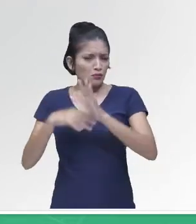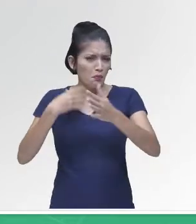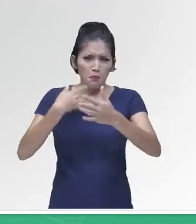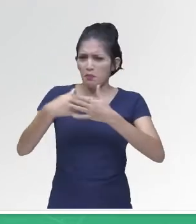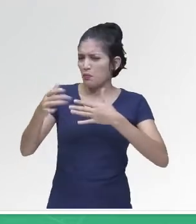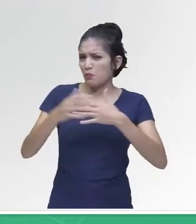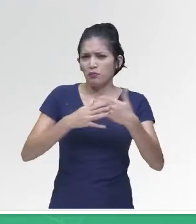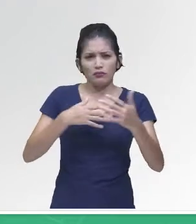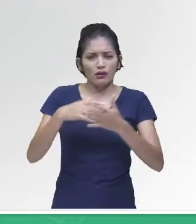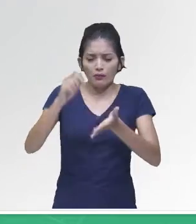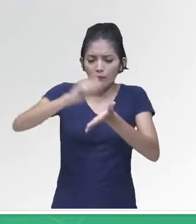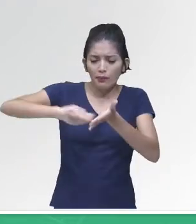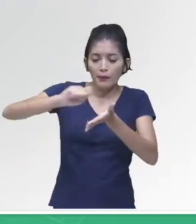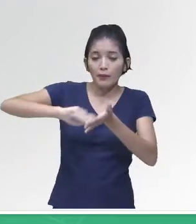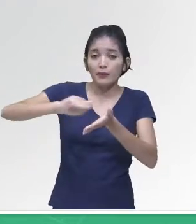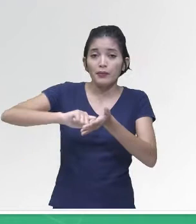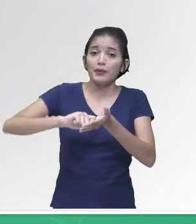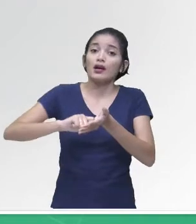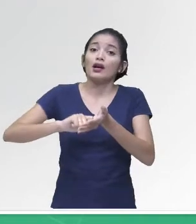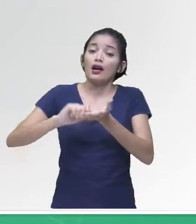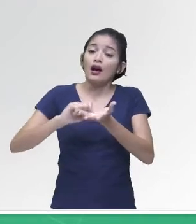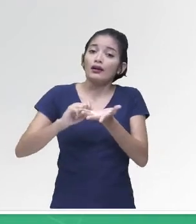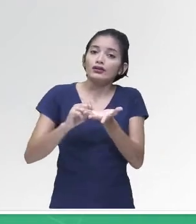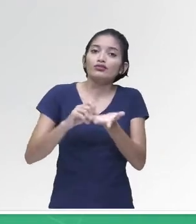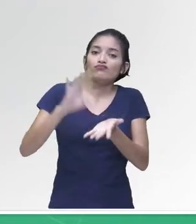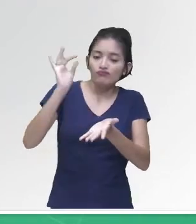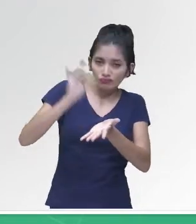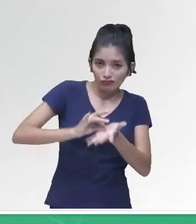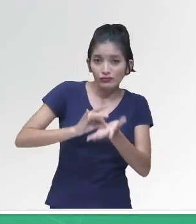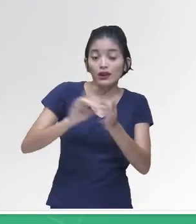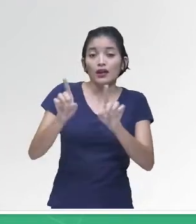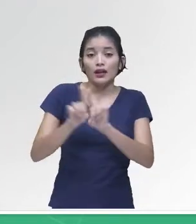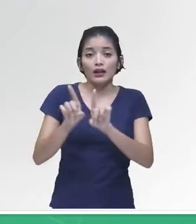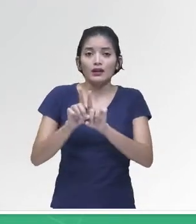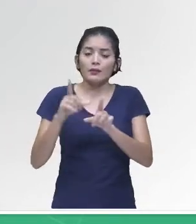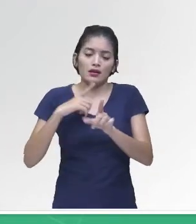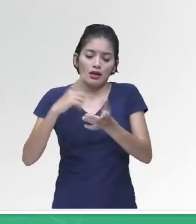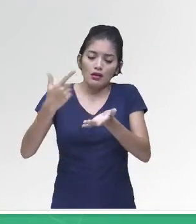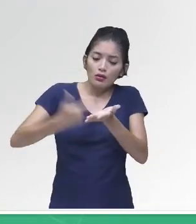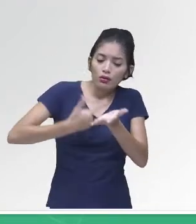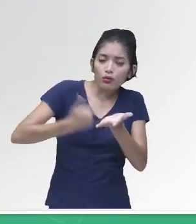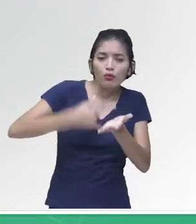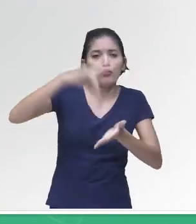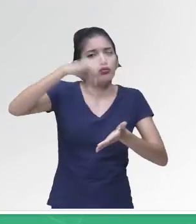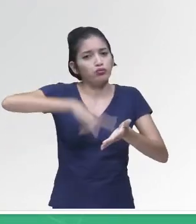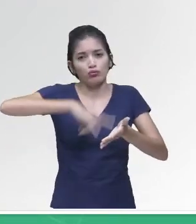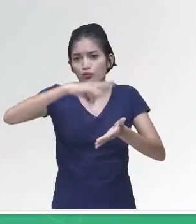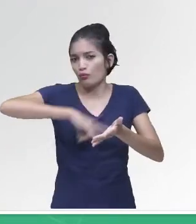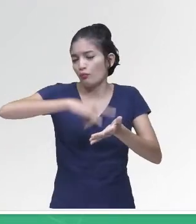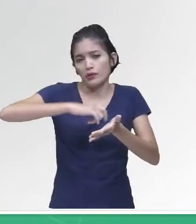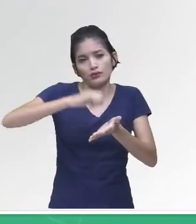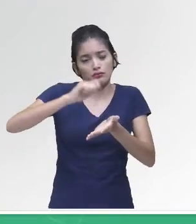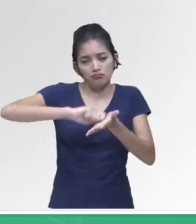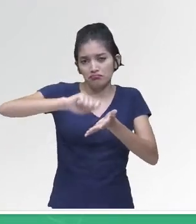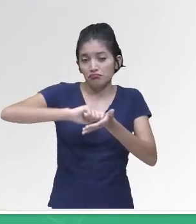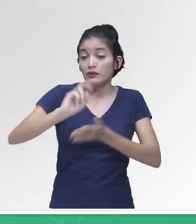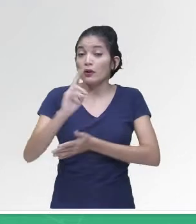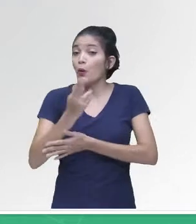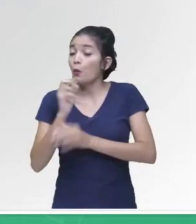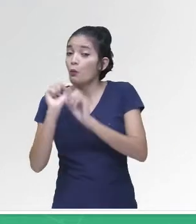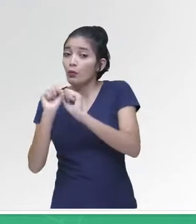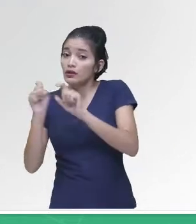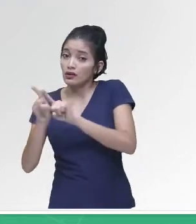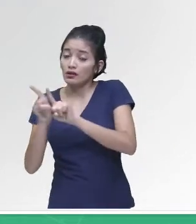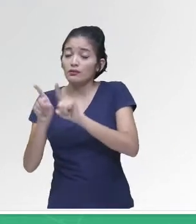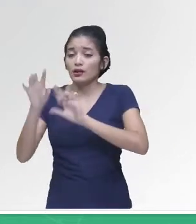escrita em versão original e que constitui um livro ou um documento escrito. Ou também o texto